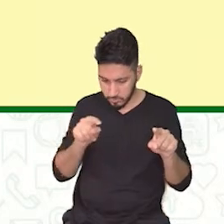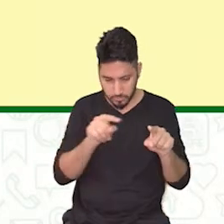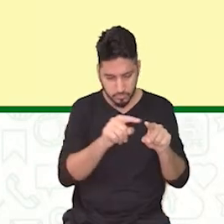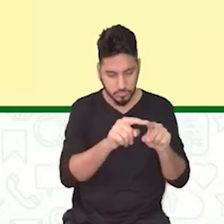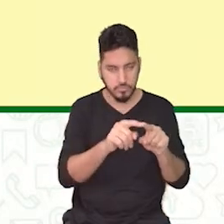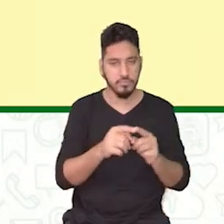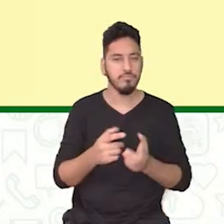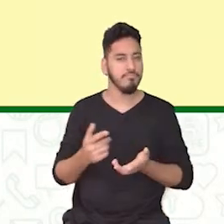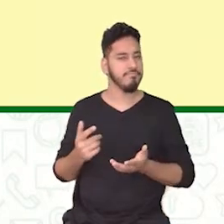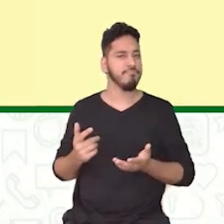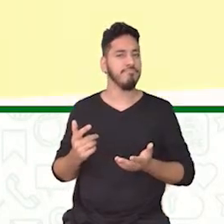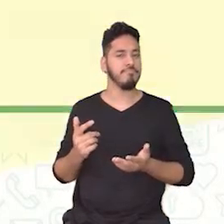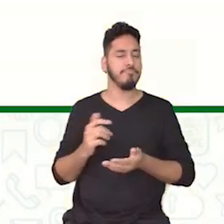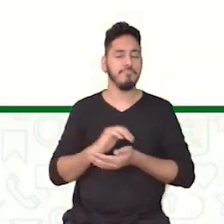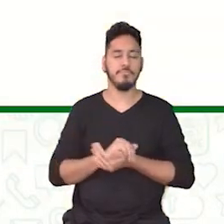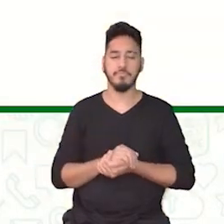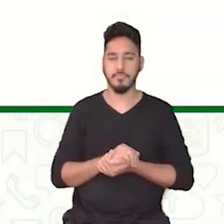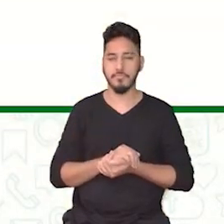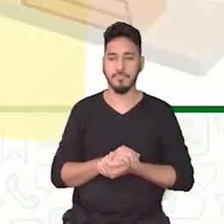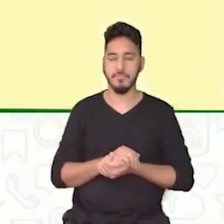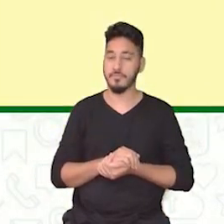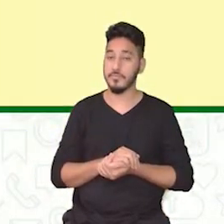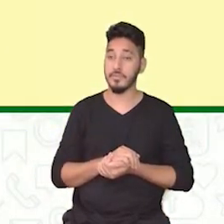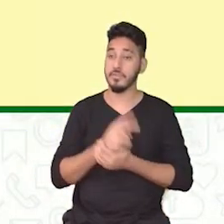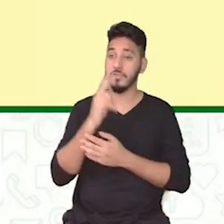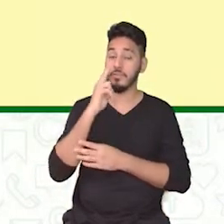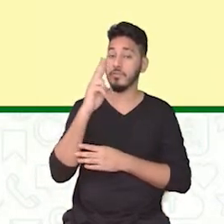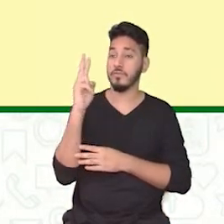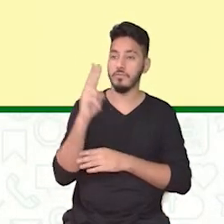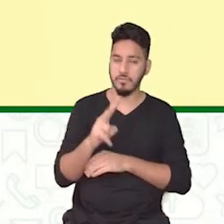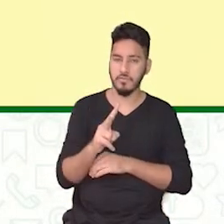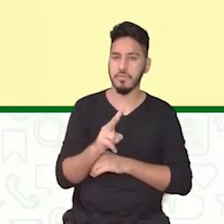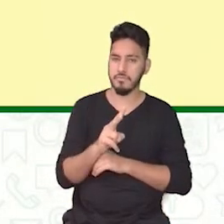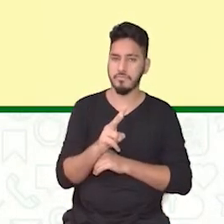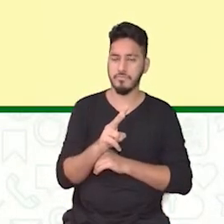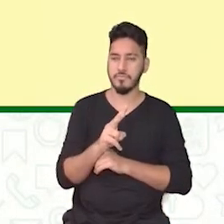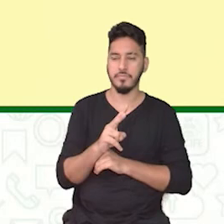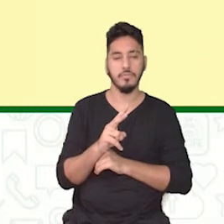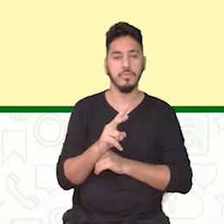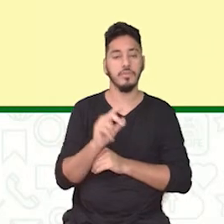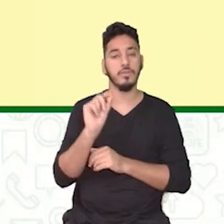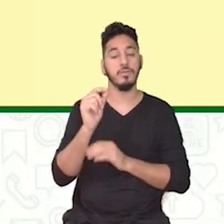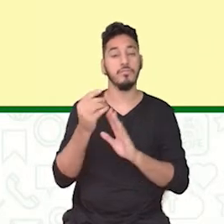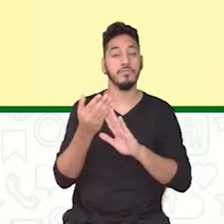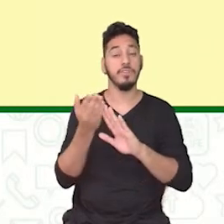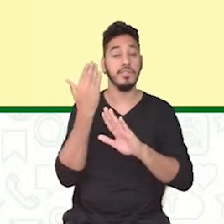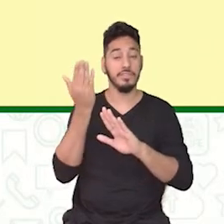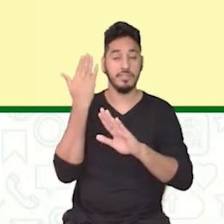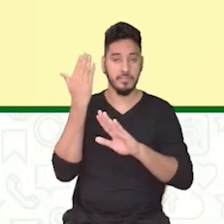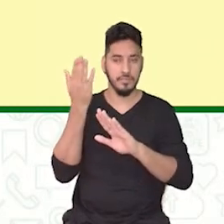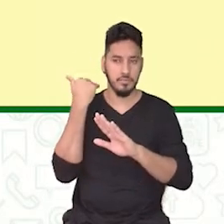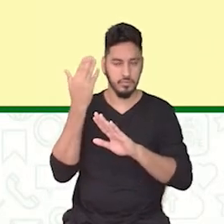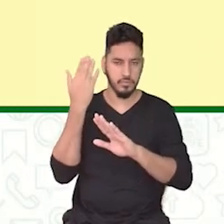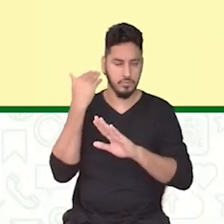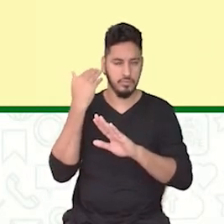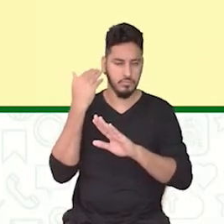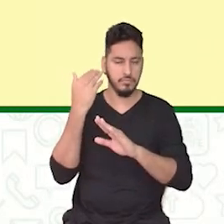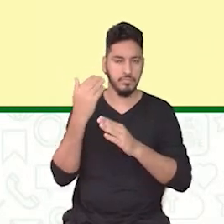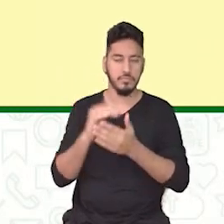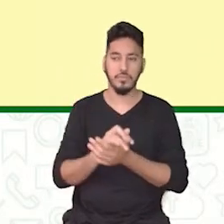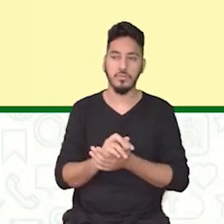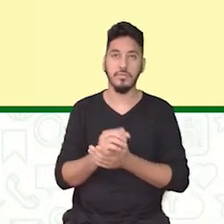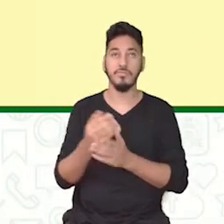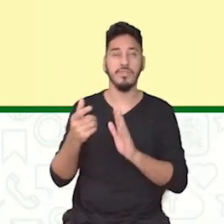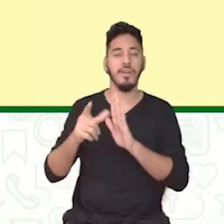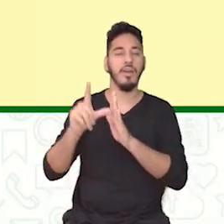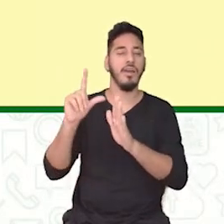certo? Então, e a gente vai ver isso, que antigamente, antes de existir,